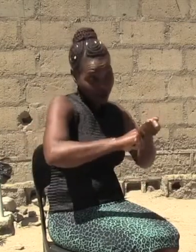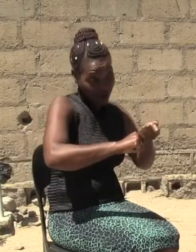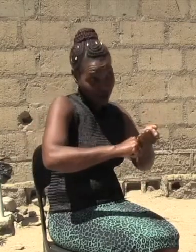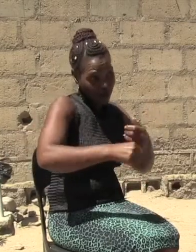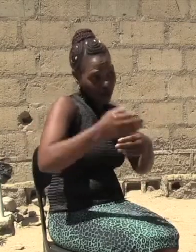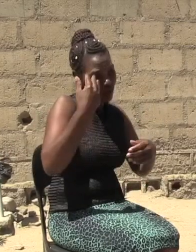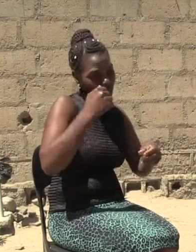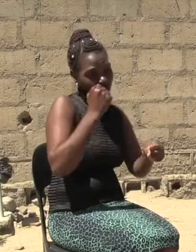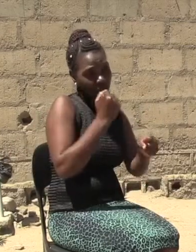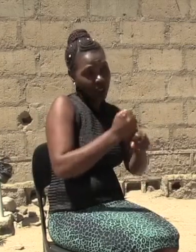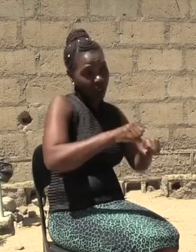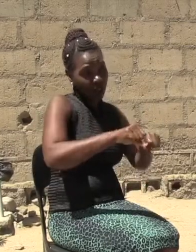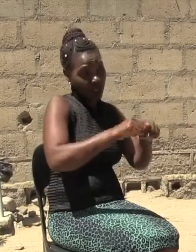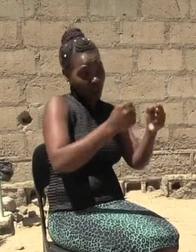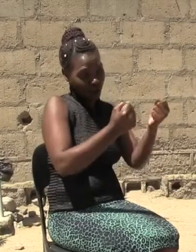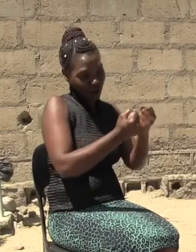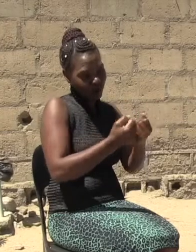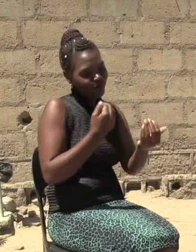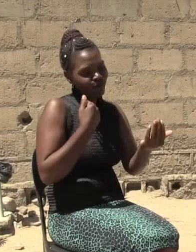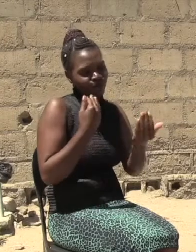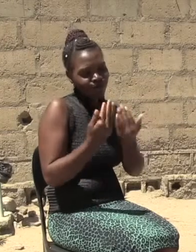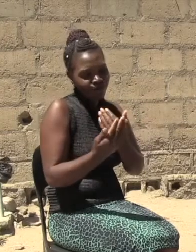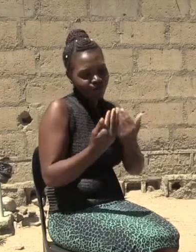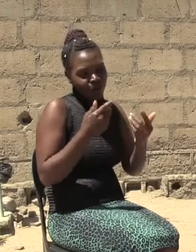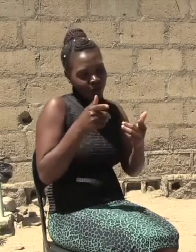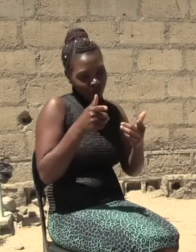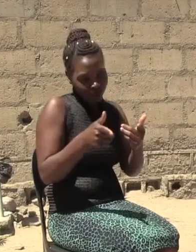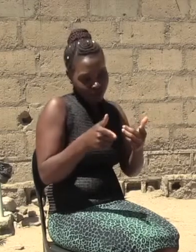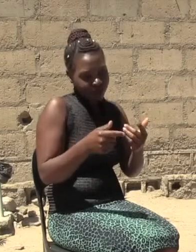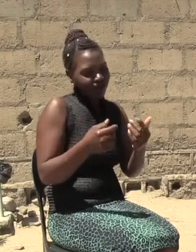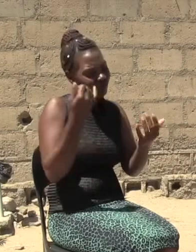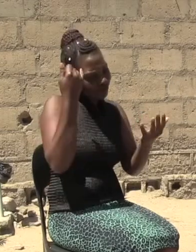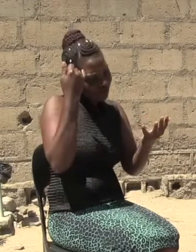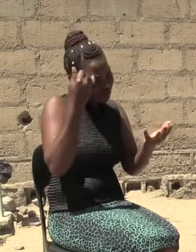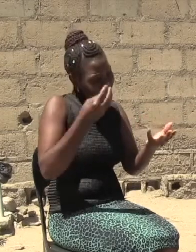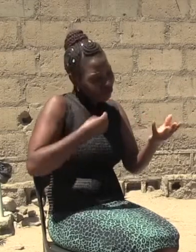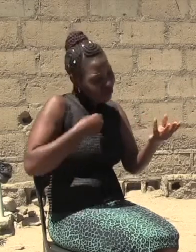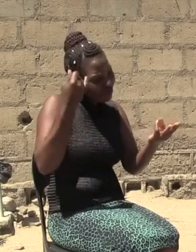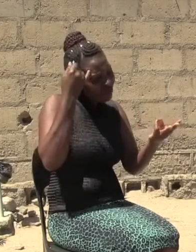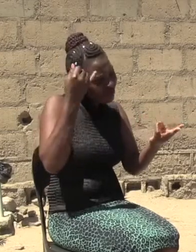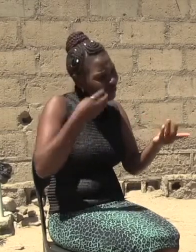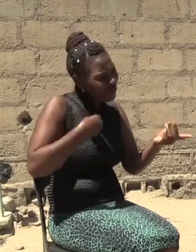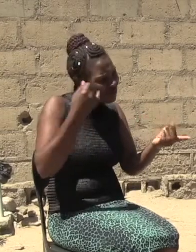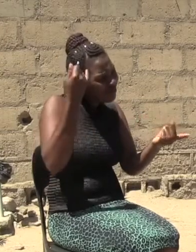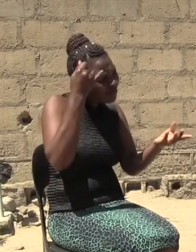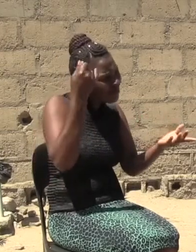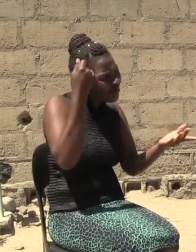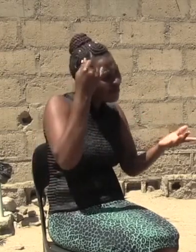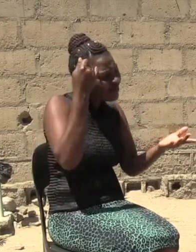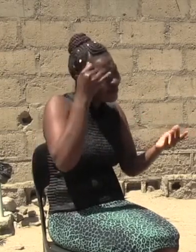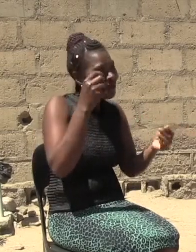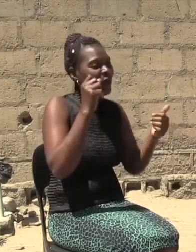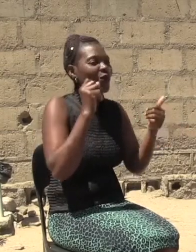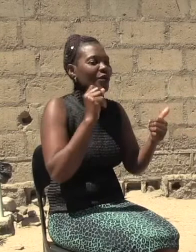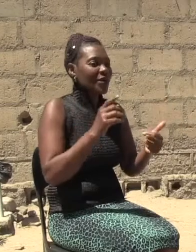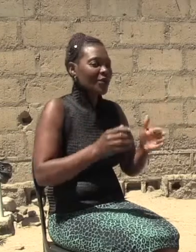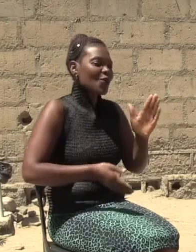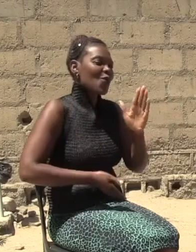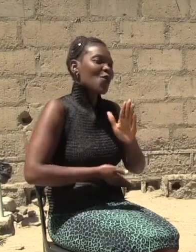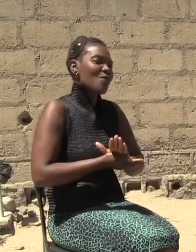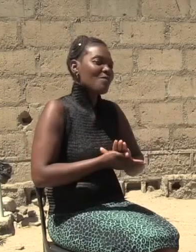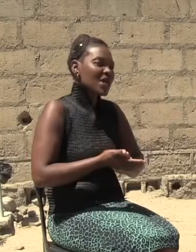Tivemos várias ideias que culminaram com a criação da associação em 2016.